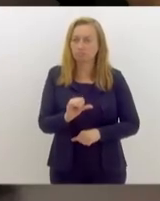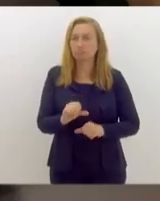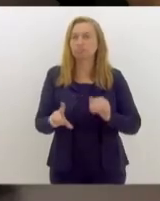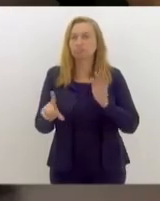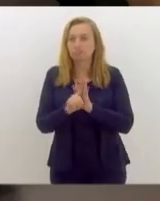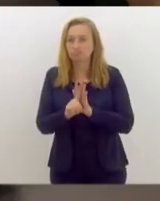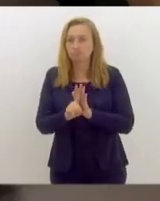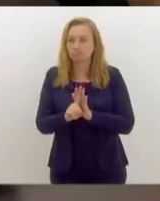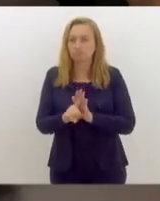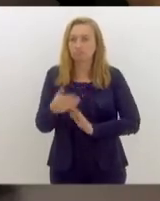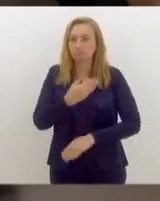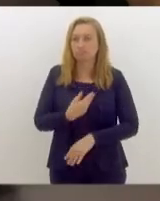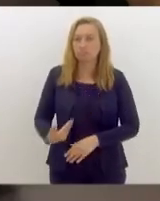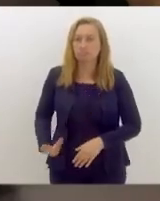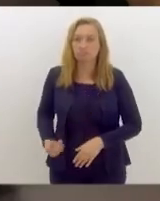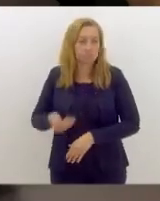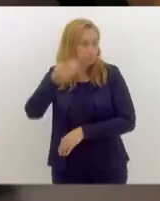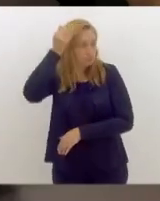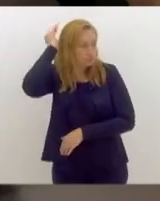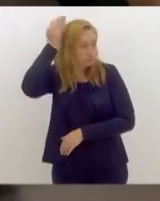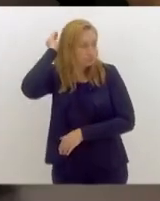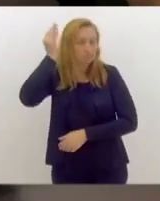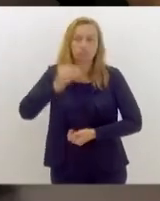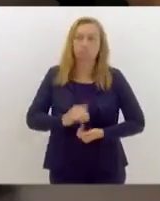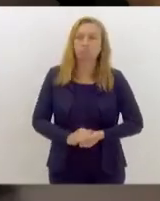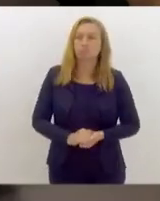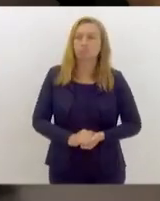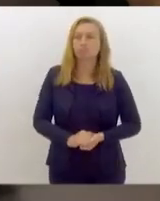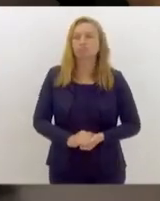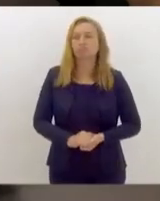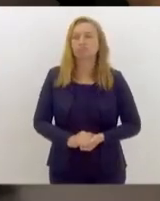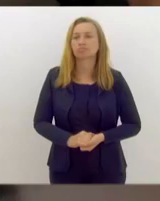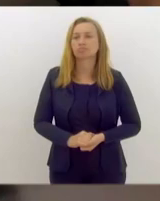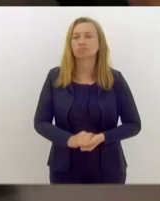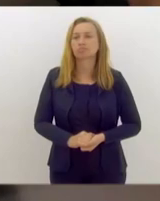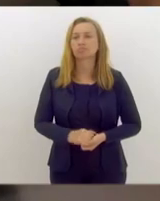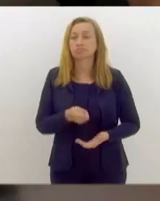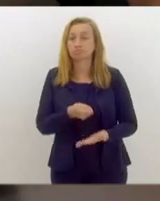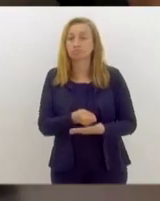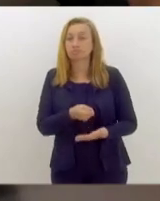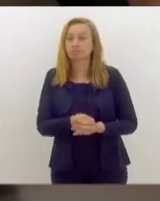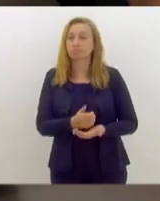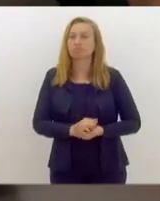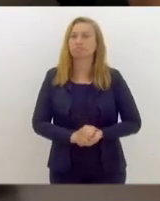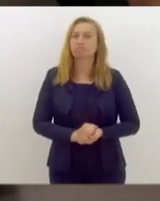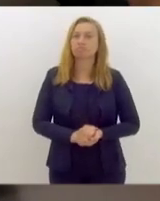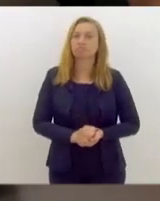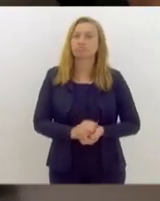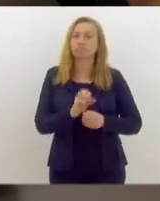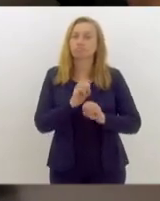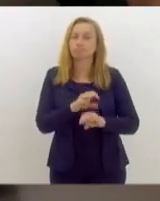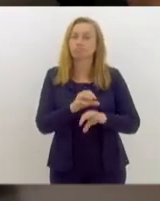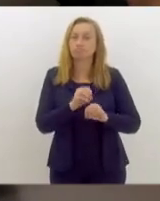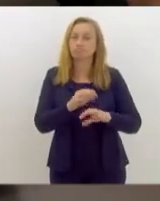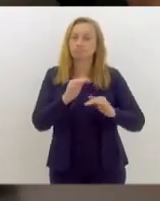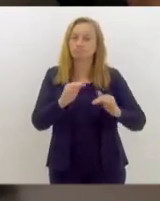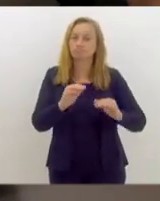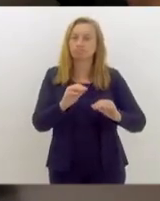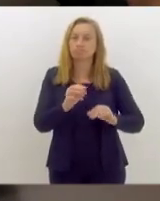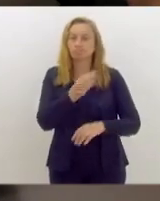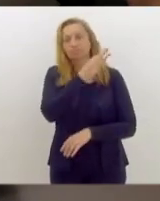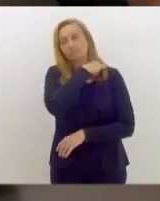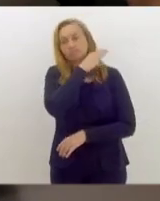legislação feita pelo governo Temer, né? E que coloca lá, impõe o tal do novo ensino médio.